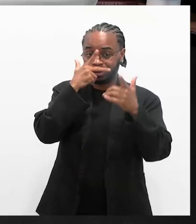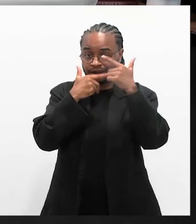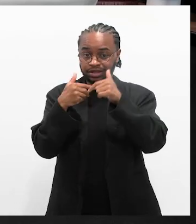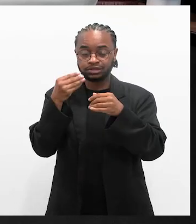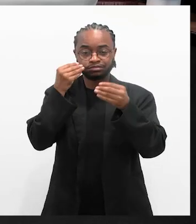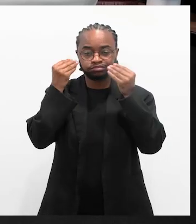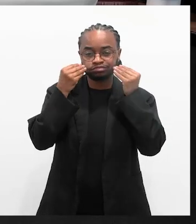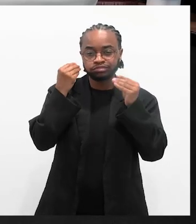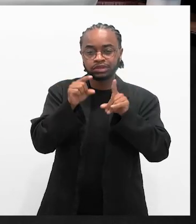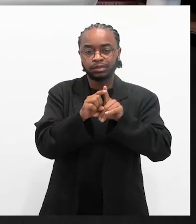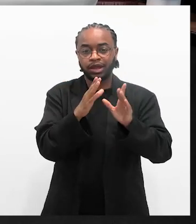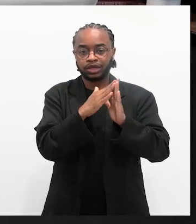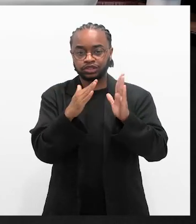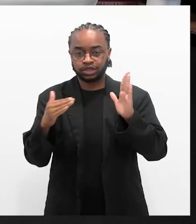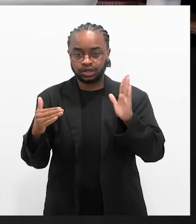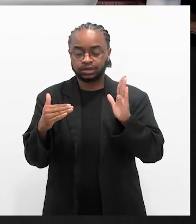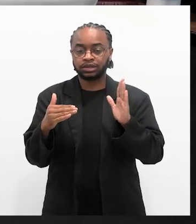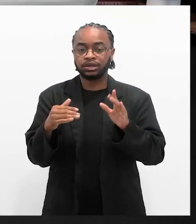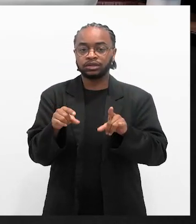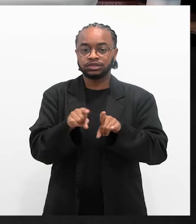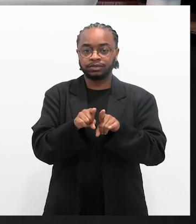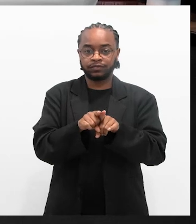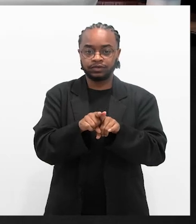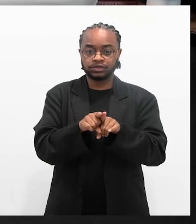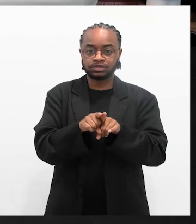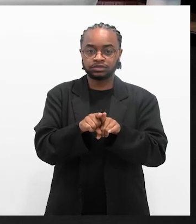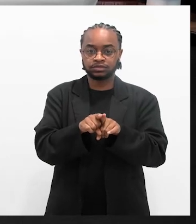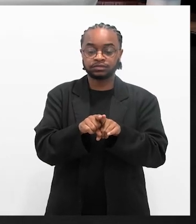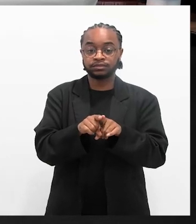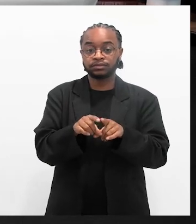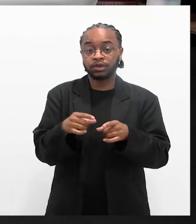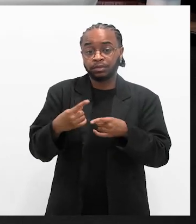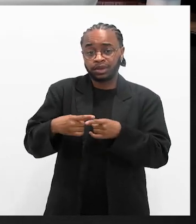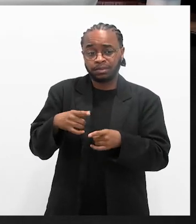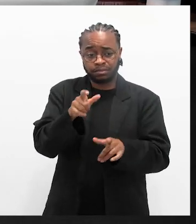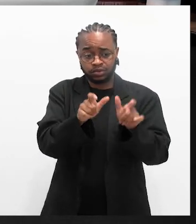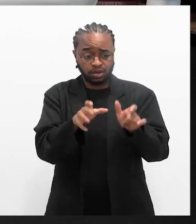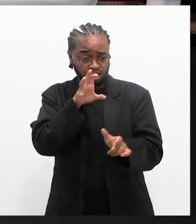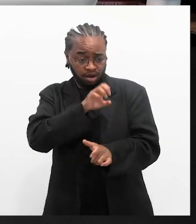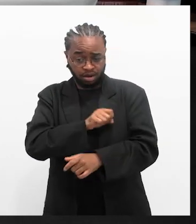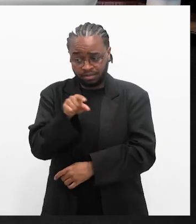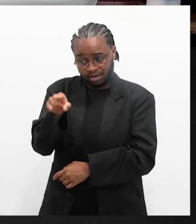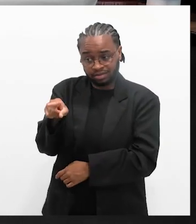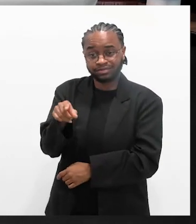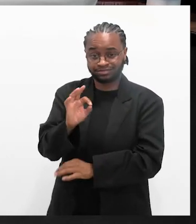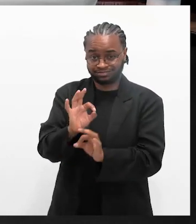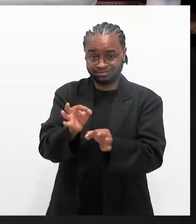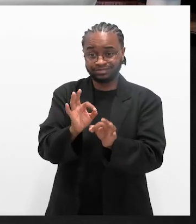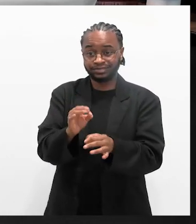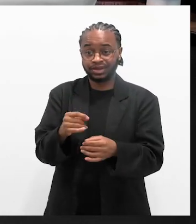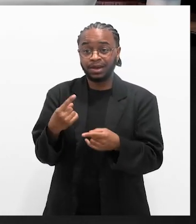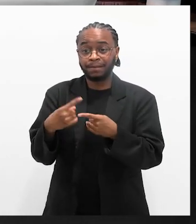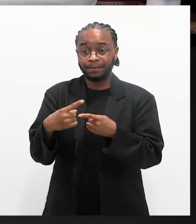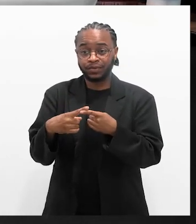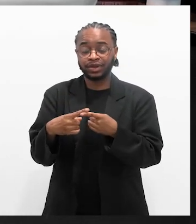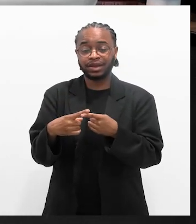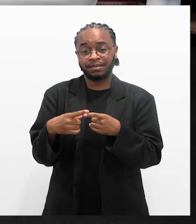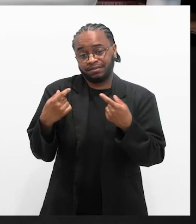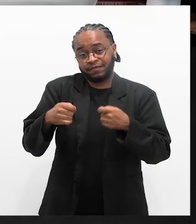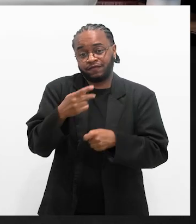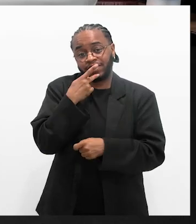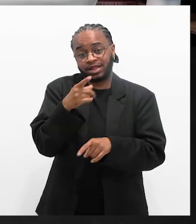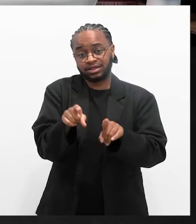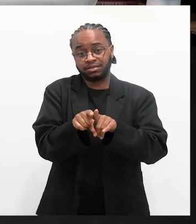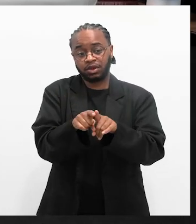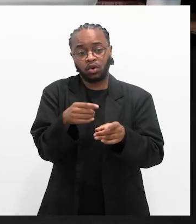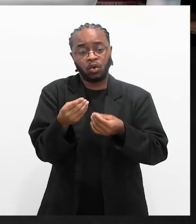da estética, dos salões de beleza, amam a Soraya, porque ela é Quem verdade. não, deputada? Quem não? Não é? Ela tem aí, né, a